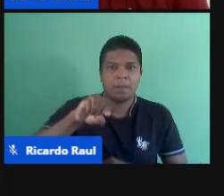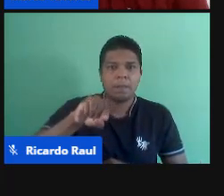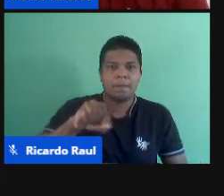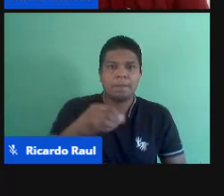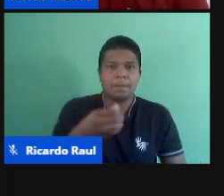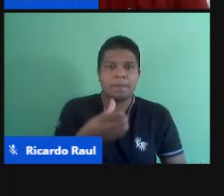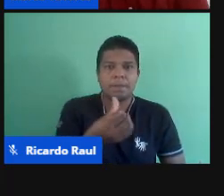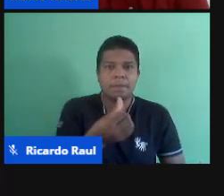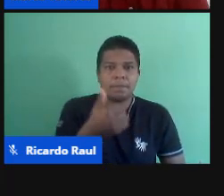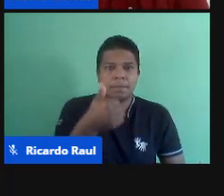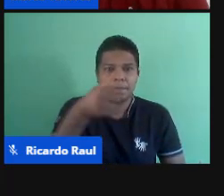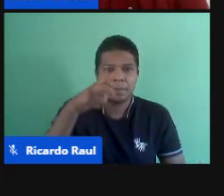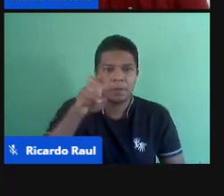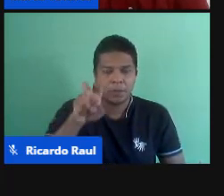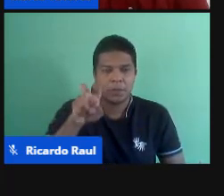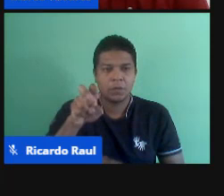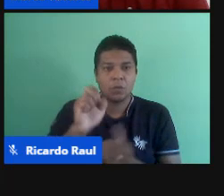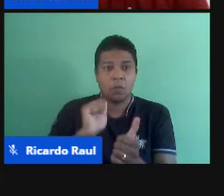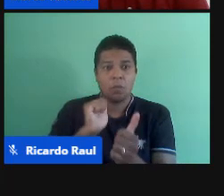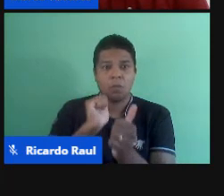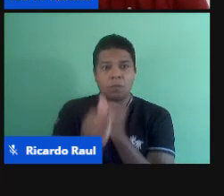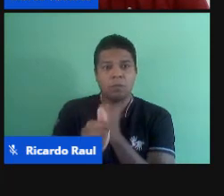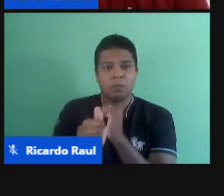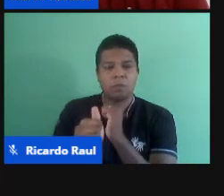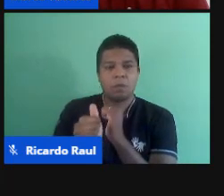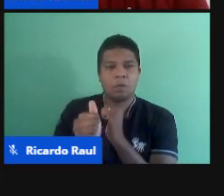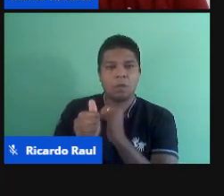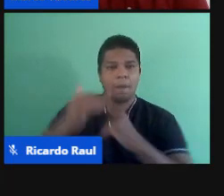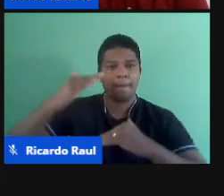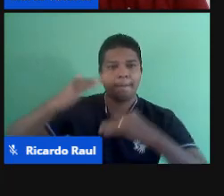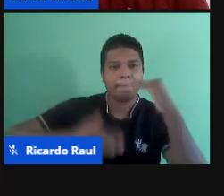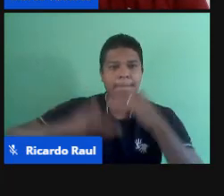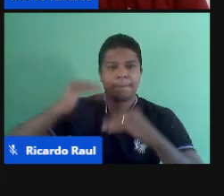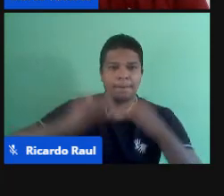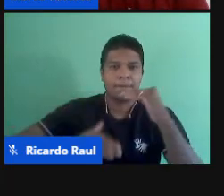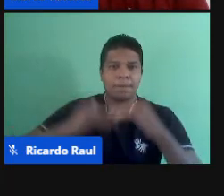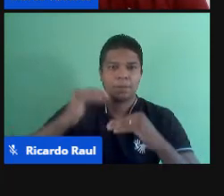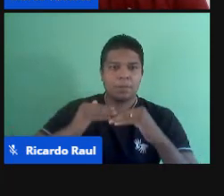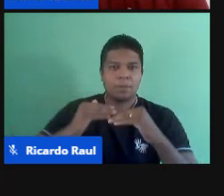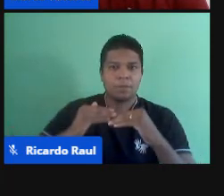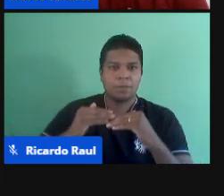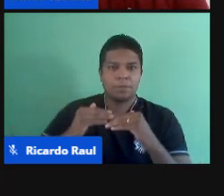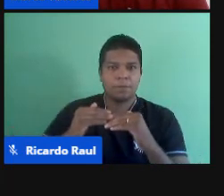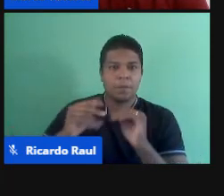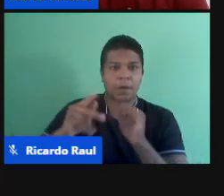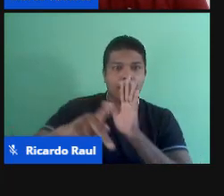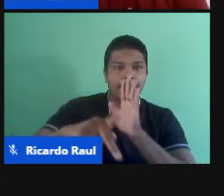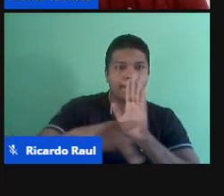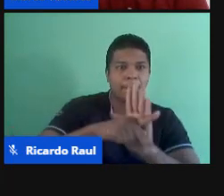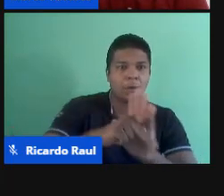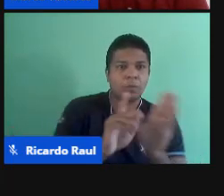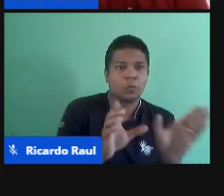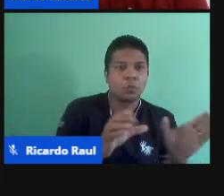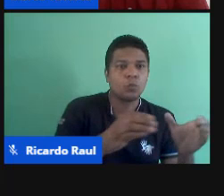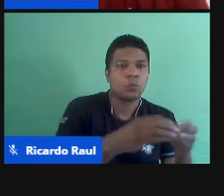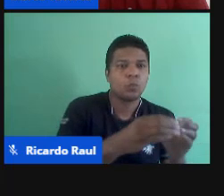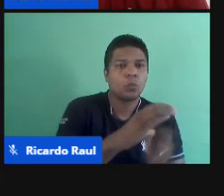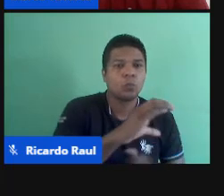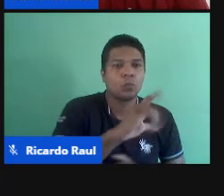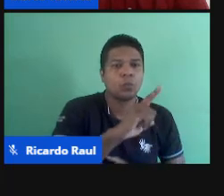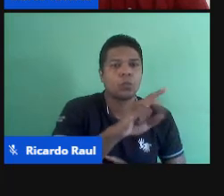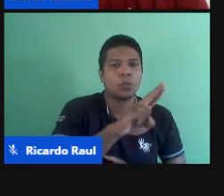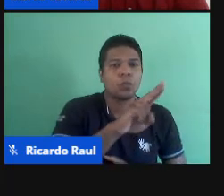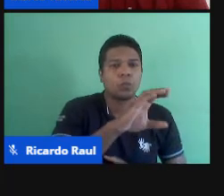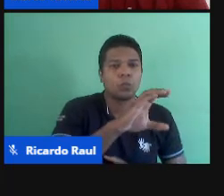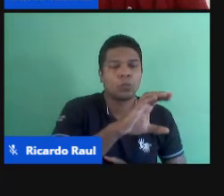o jogador de profissional, ele era um produto de propriedade do clube. Então, quando